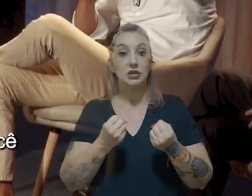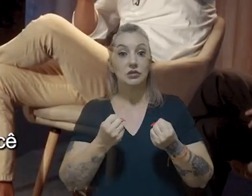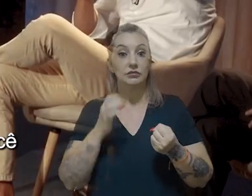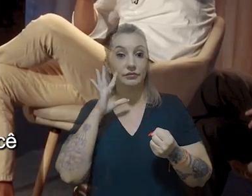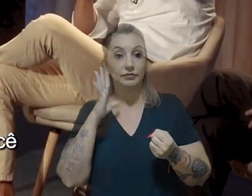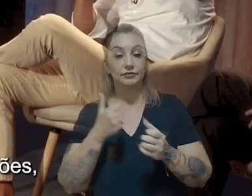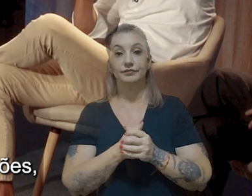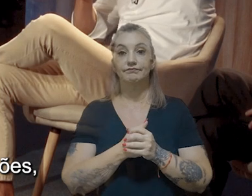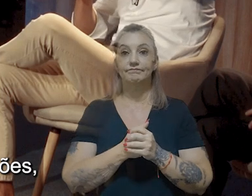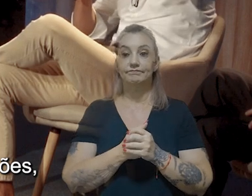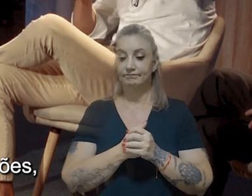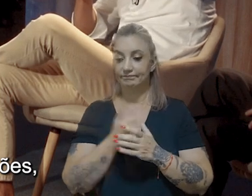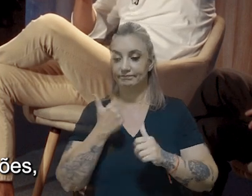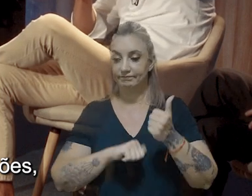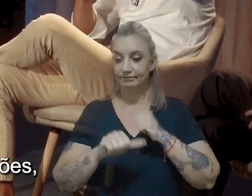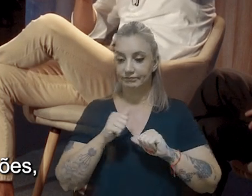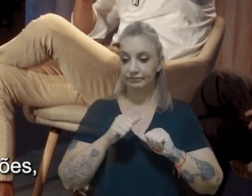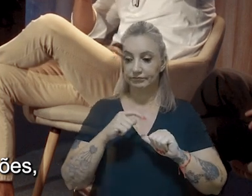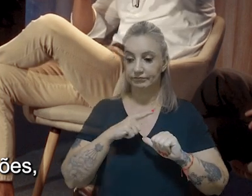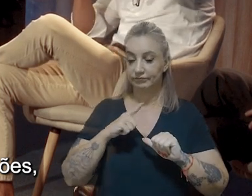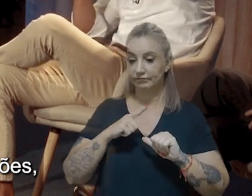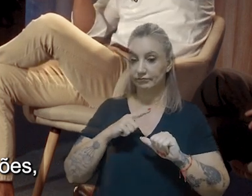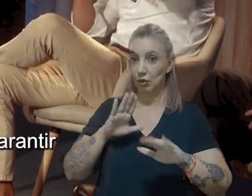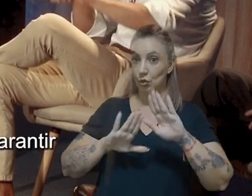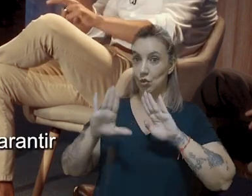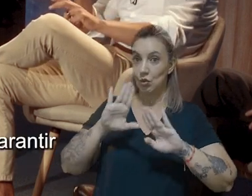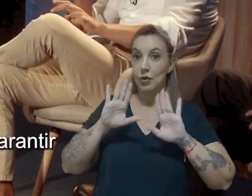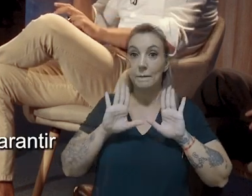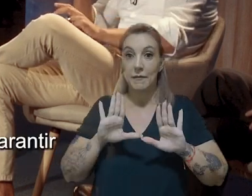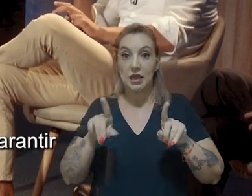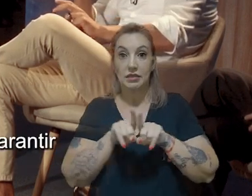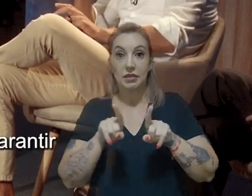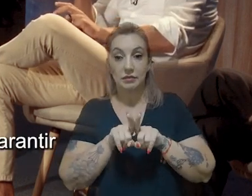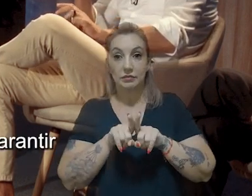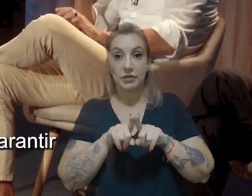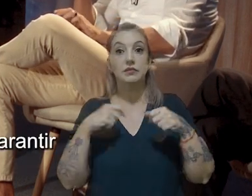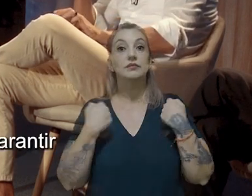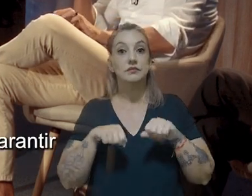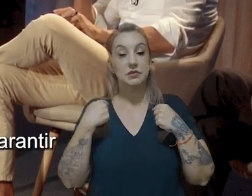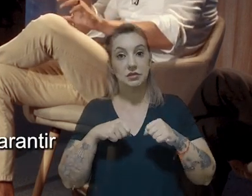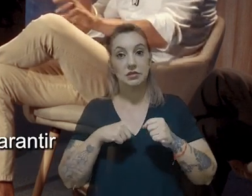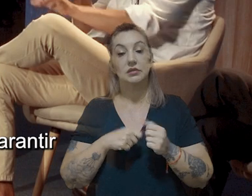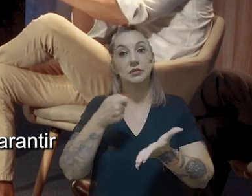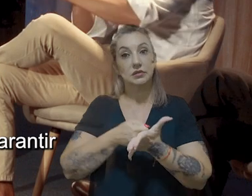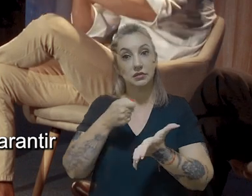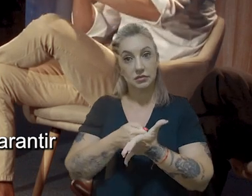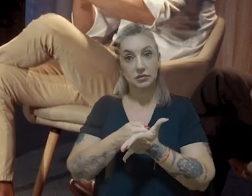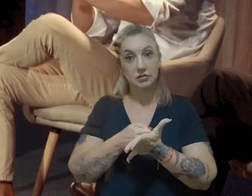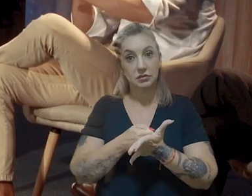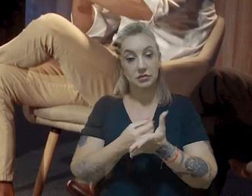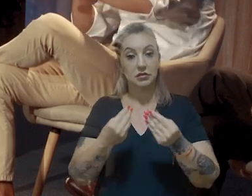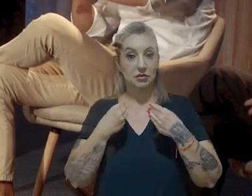tomar né bem avaliado com todas as PR ações mas ao mesmo tempo você precisa eh garantir que você tá